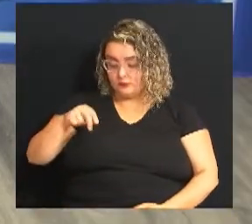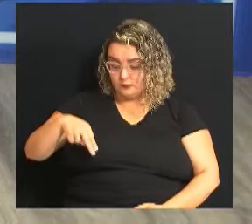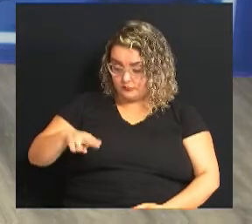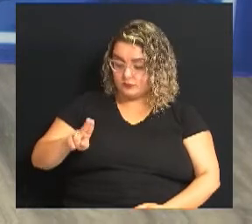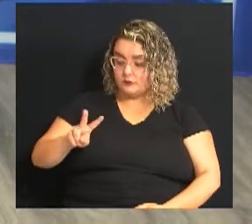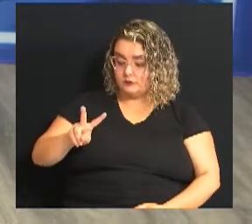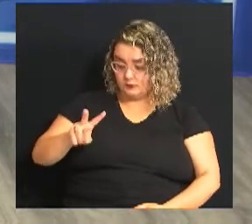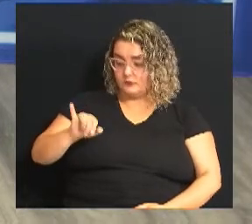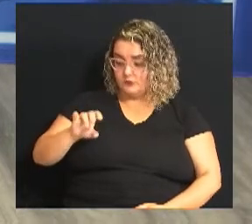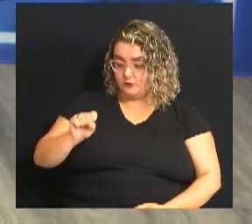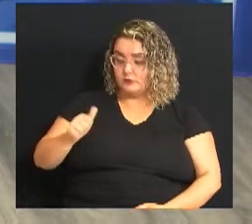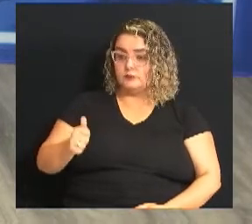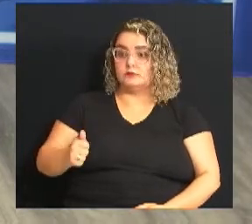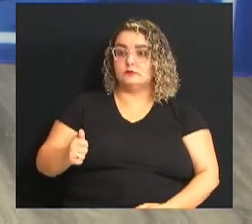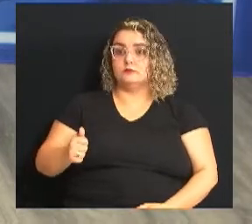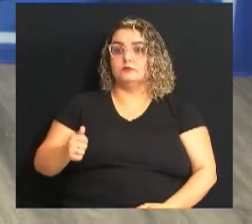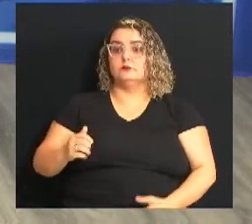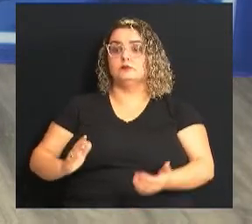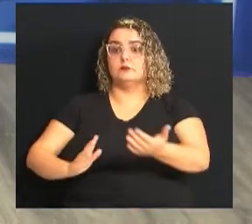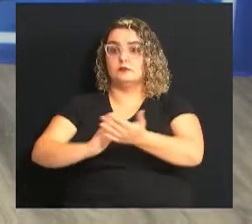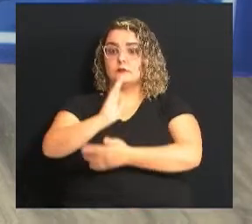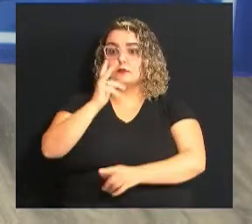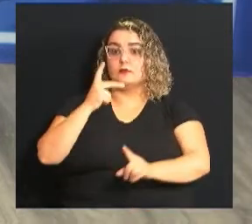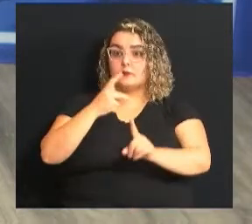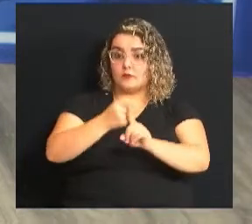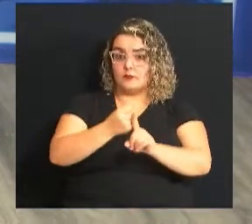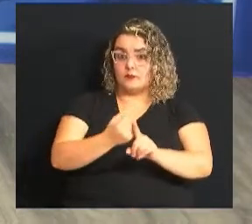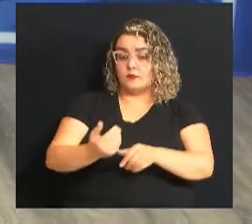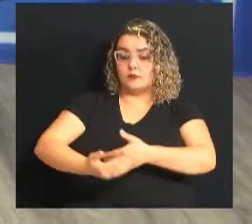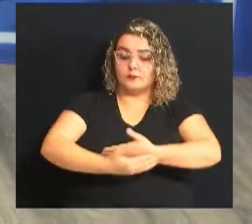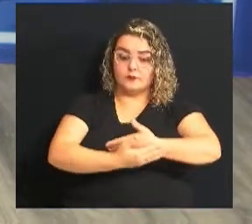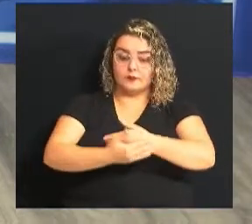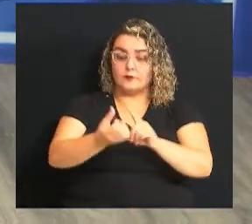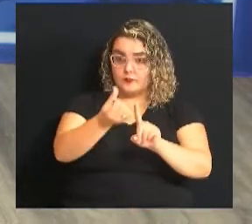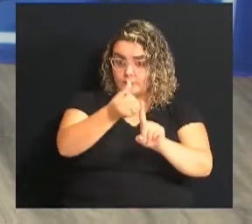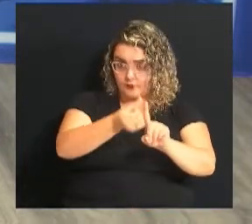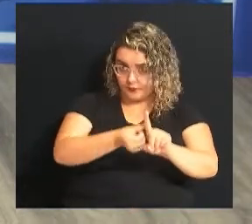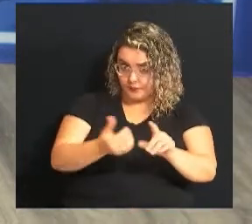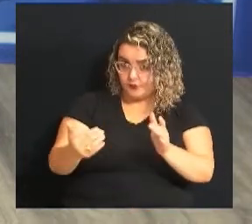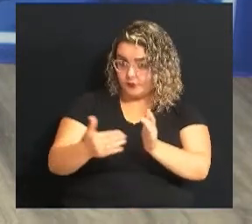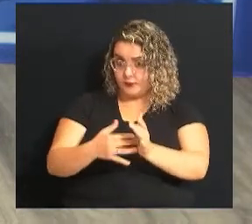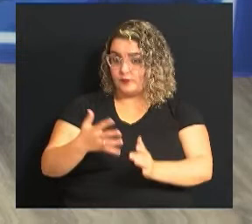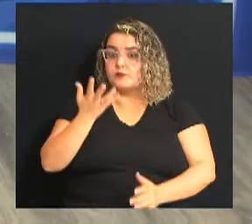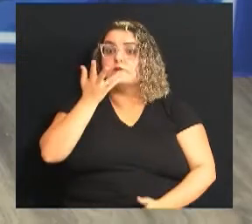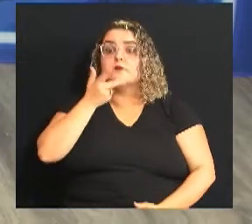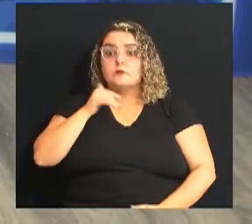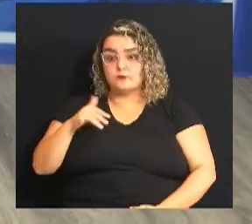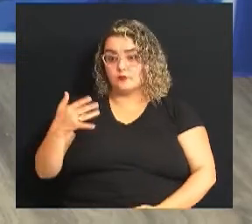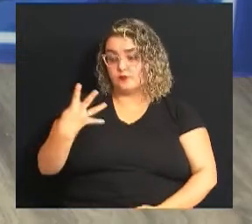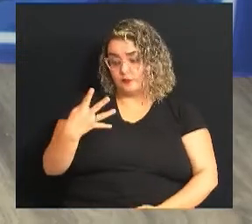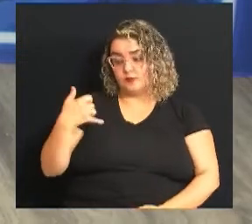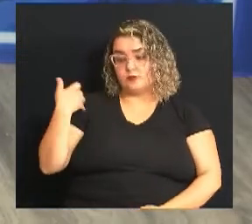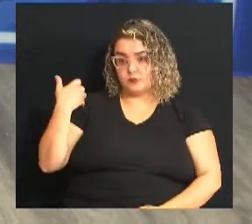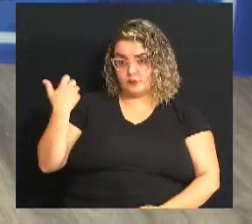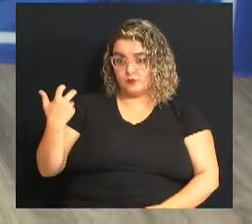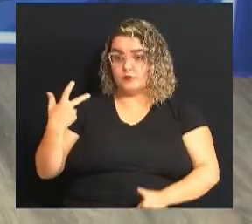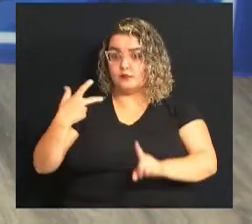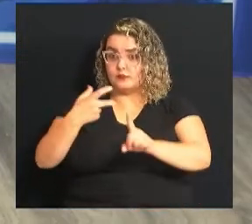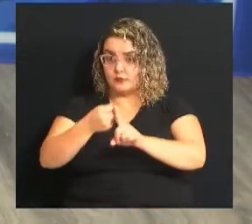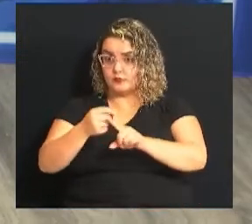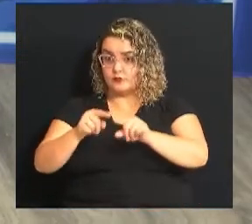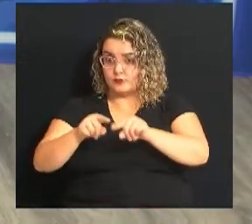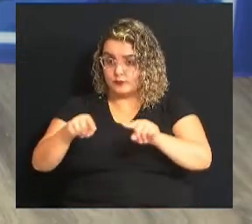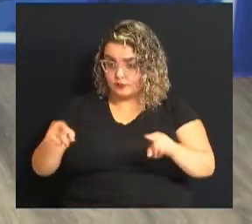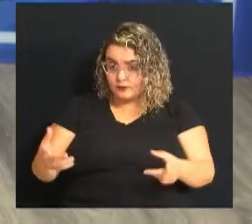para bebês a partir dos 6 meses até as crianças com 4 anos. A dosagem e a composição